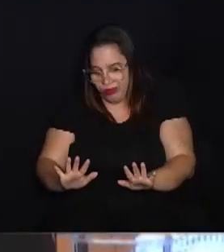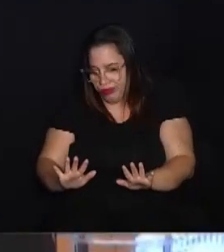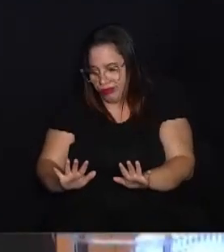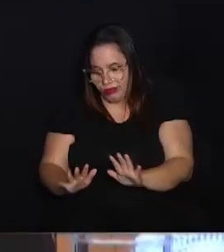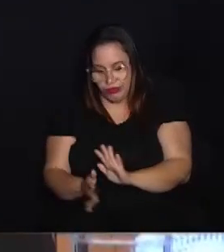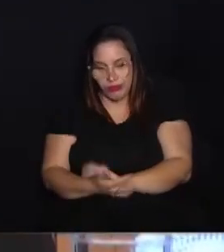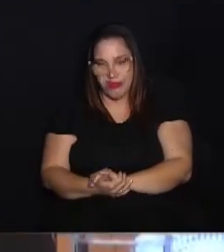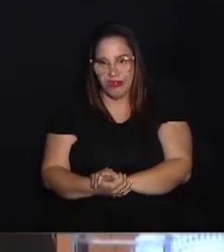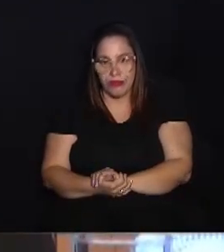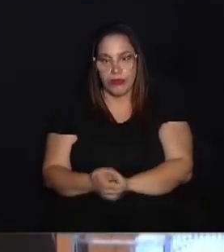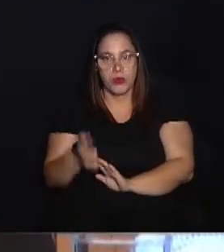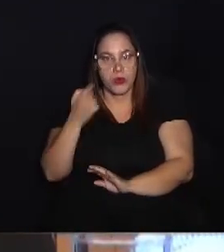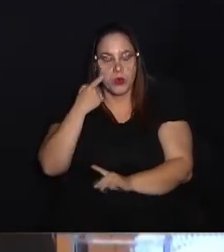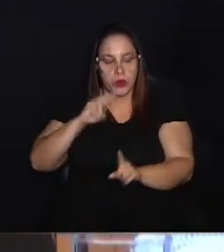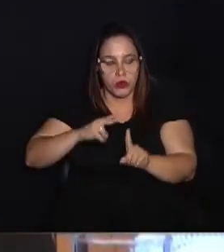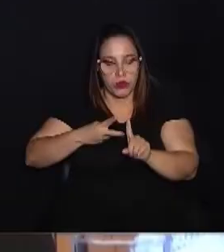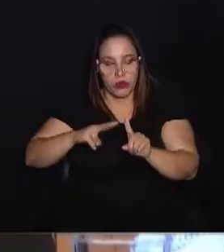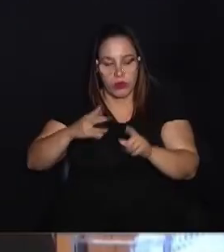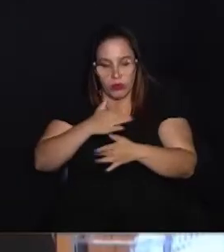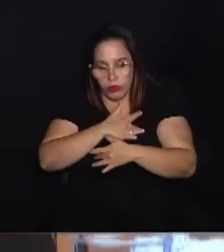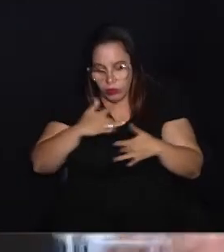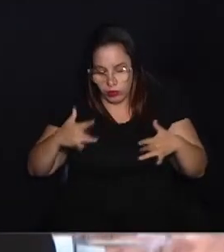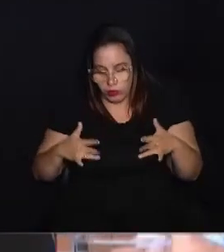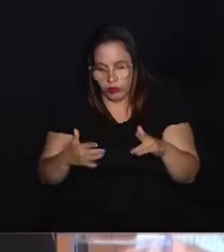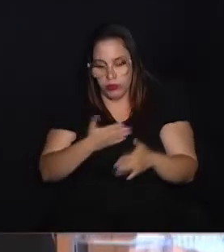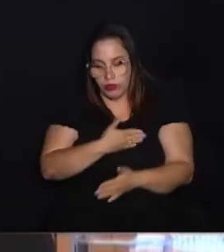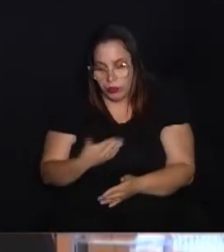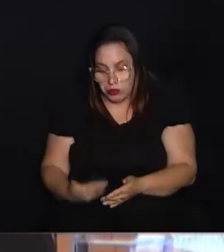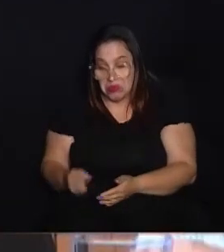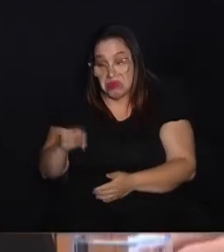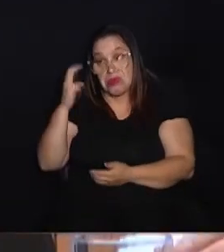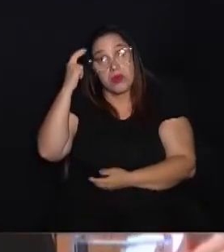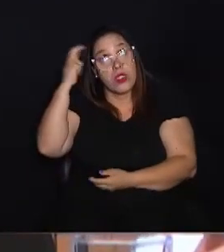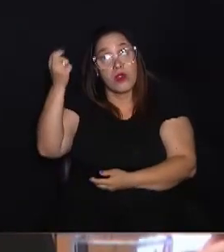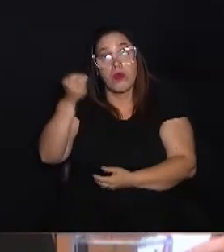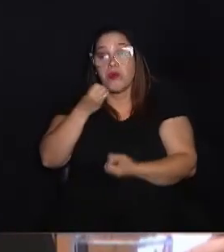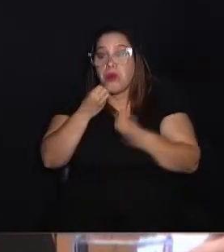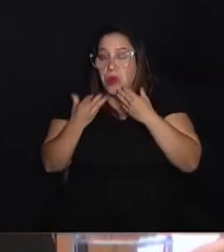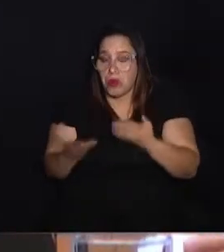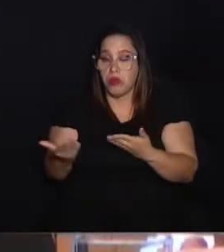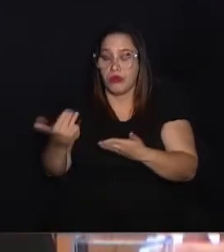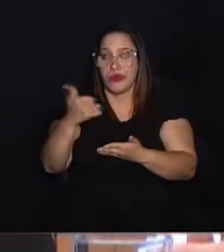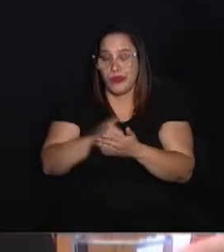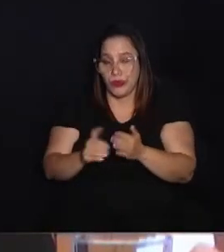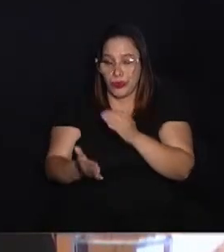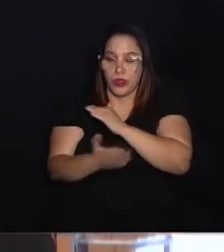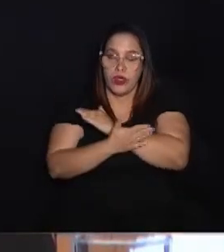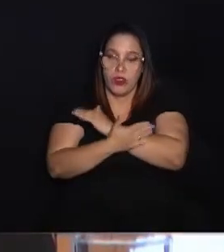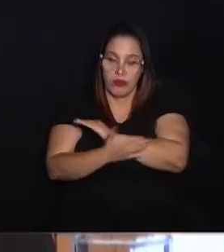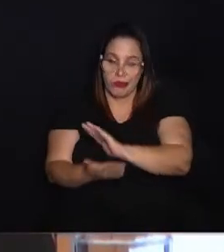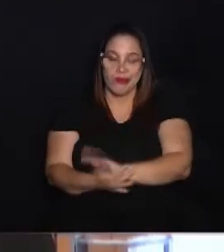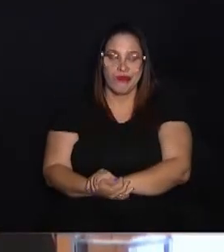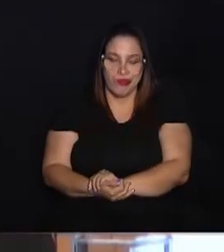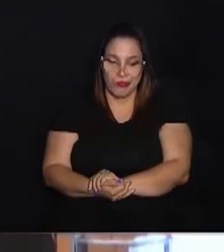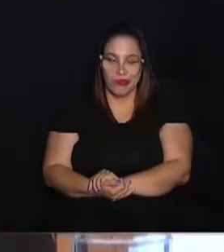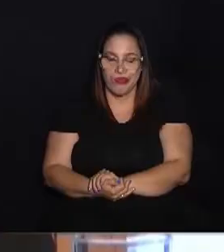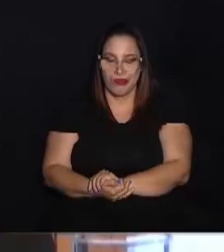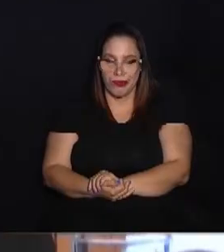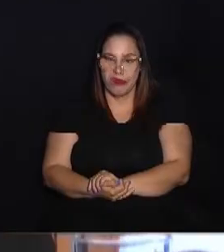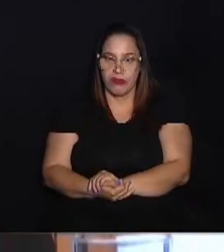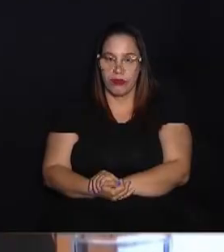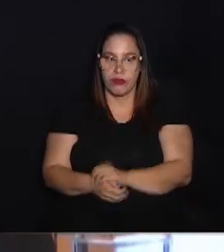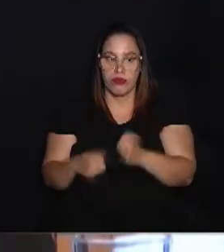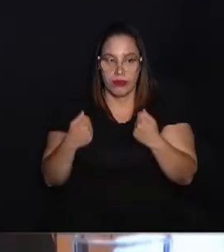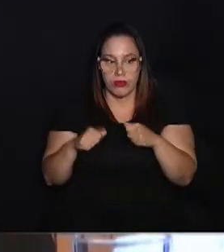isso do ponto de vista de saúde pública e quem tiver uma ideia boa, por favor, nos ajude. Então, acho isso daí é uma coisa que a